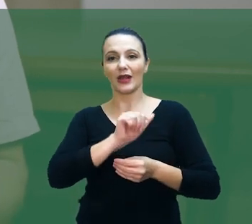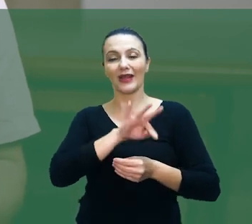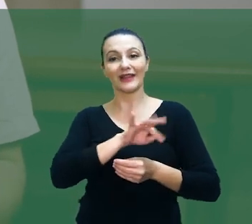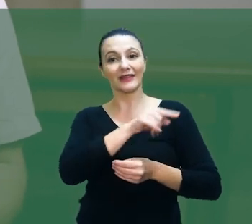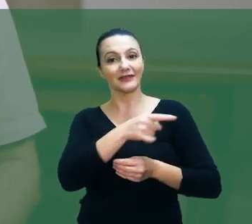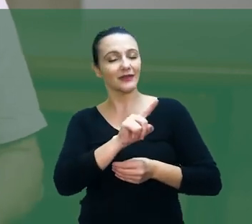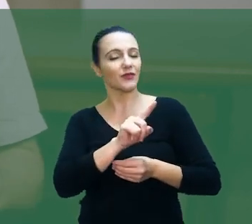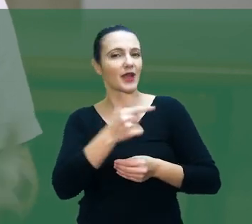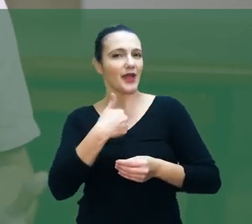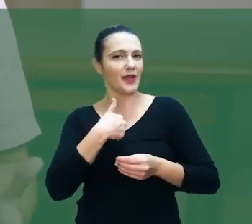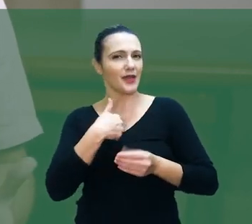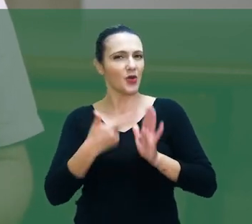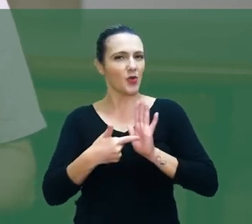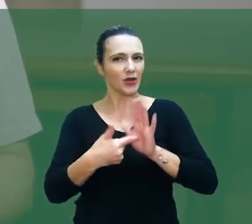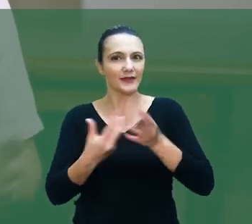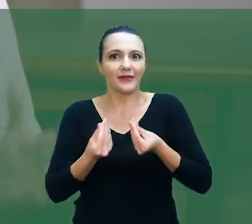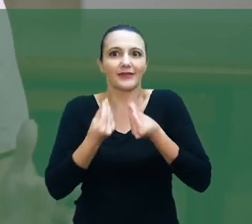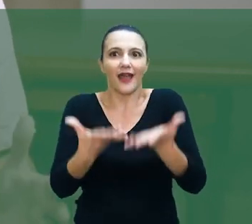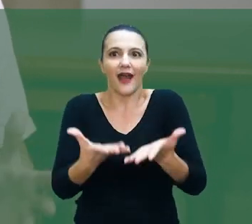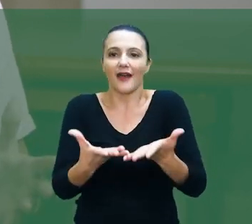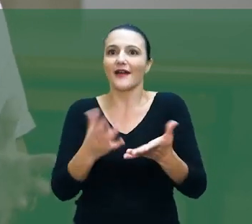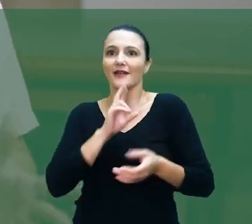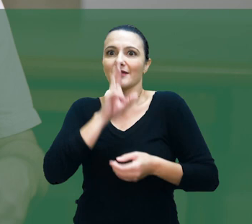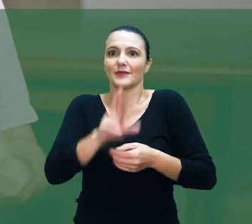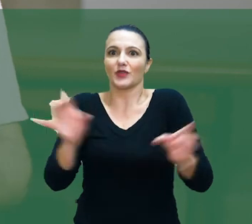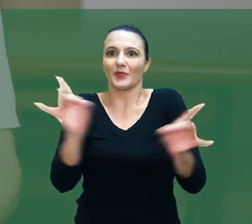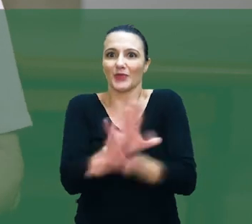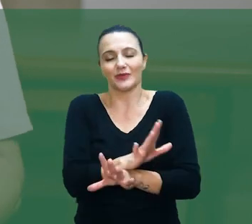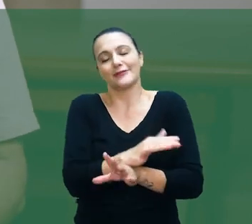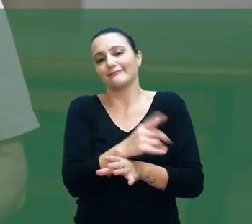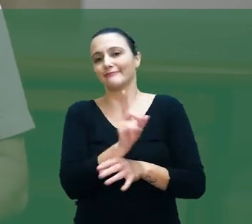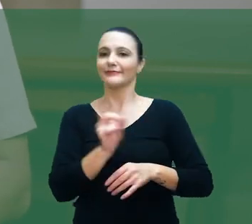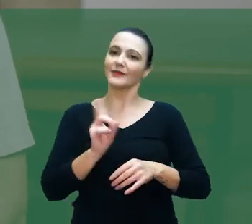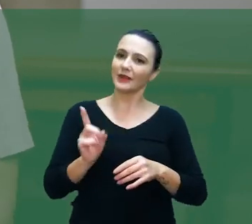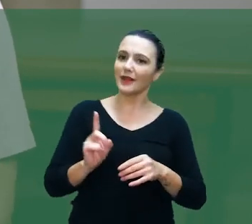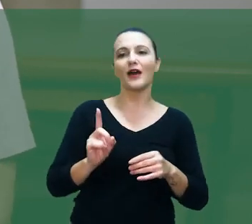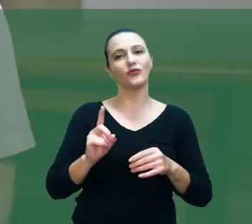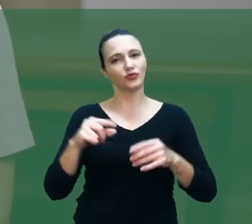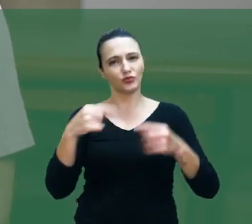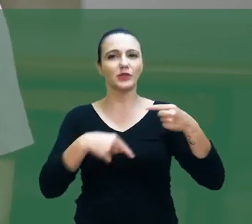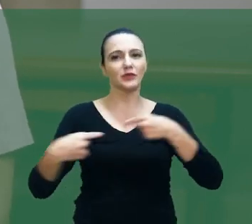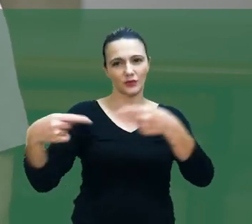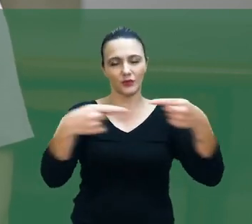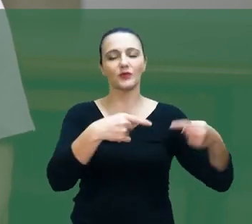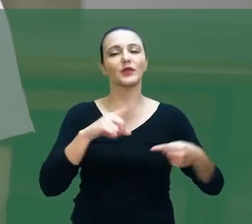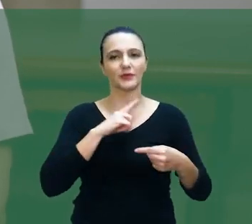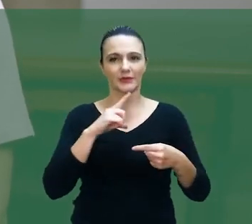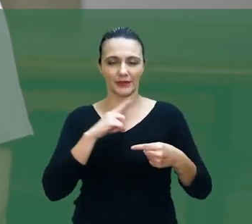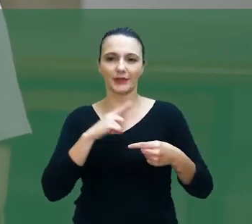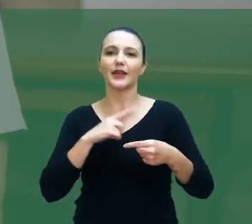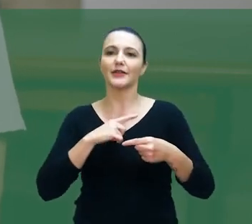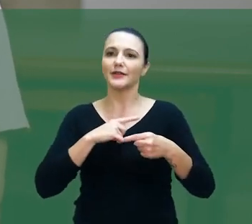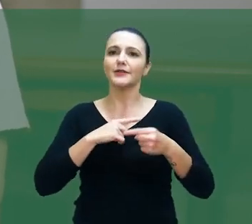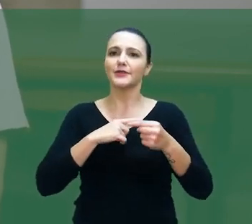receita, justamente porque isso ainda está em debate e ninguém sabe, honestamente, qual seria a melhor forma de fazer essa regulamentação. Mas